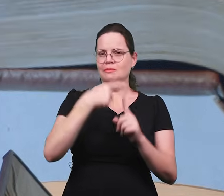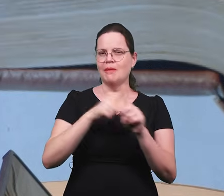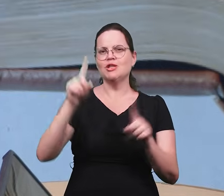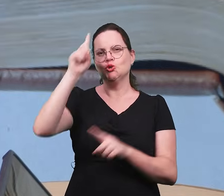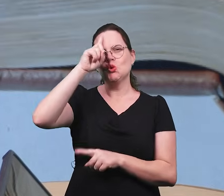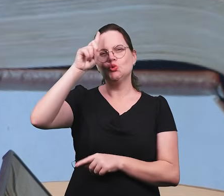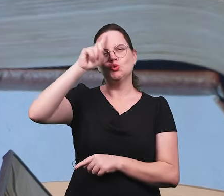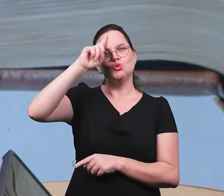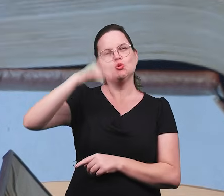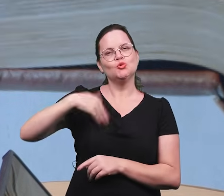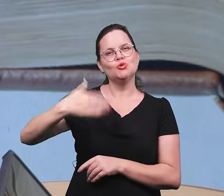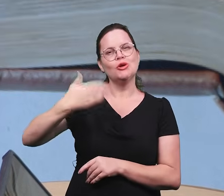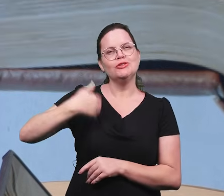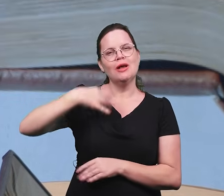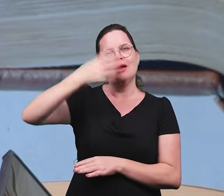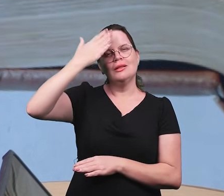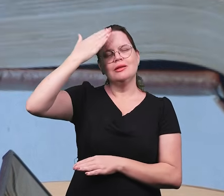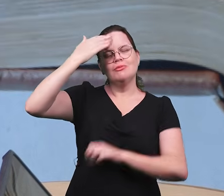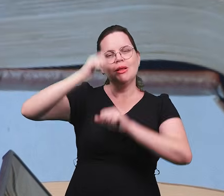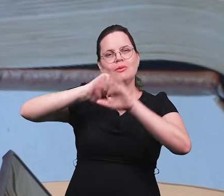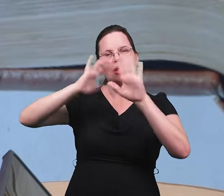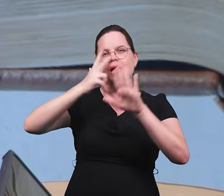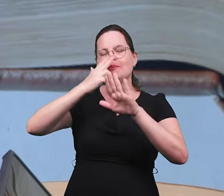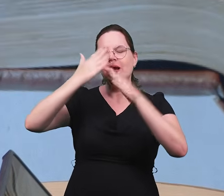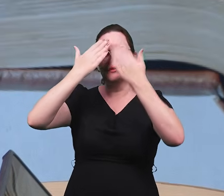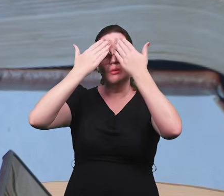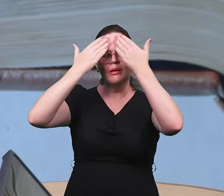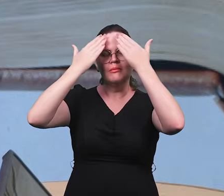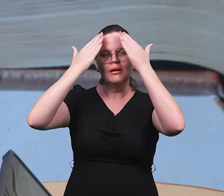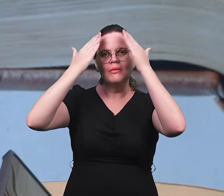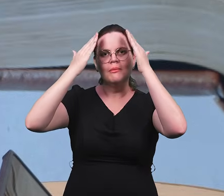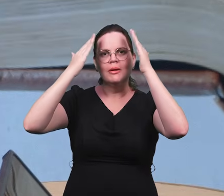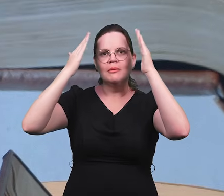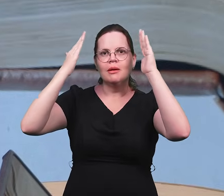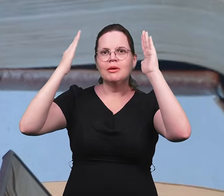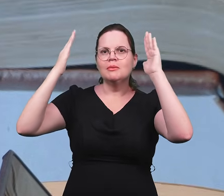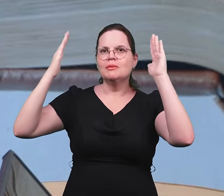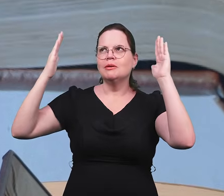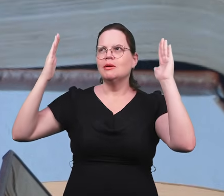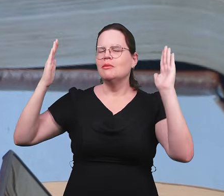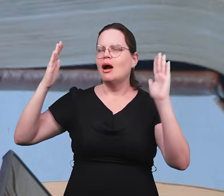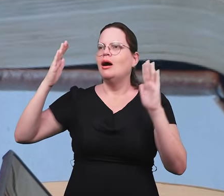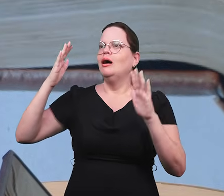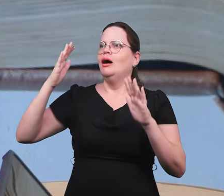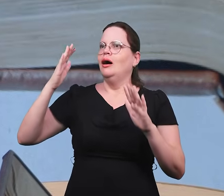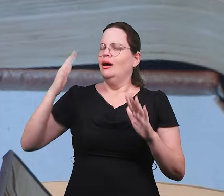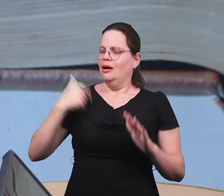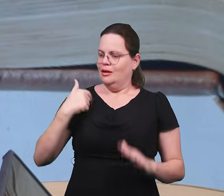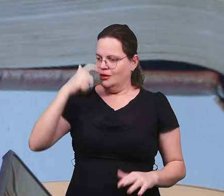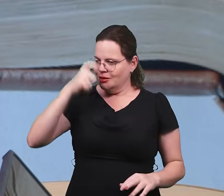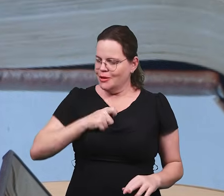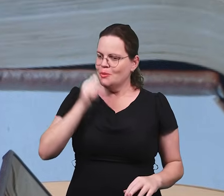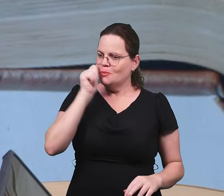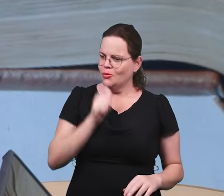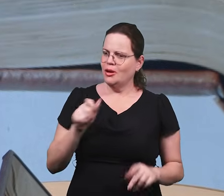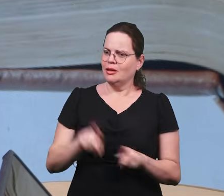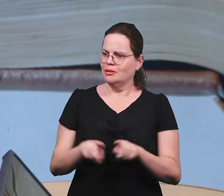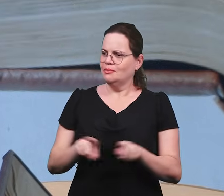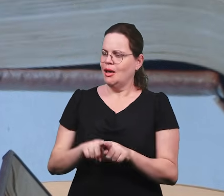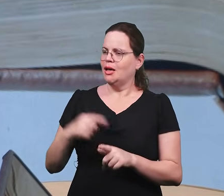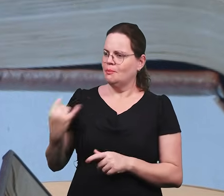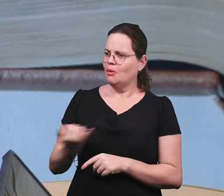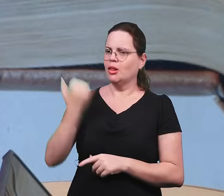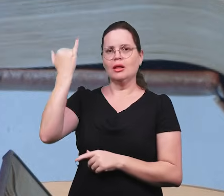Deus e cada vez mais nós entendemos a importância que temos para o